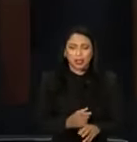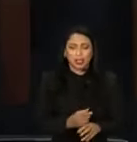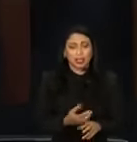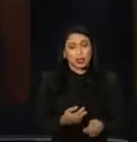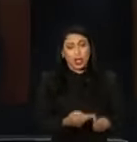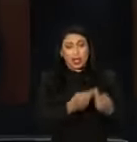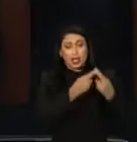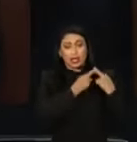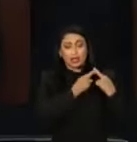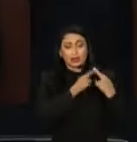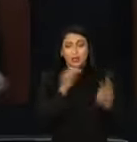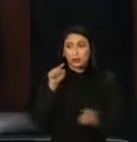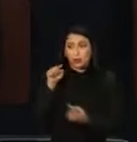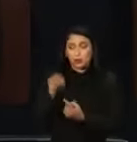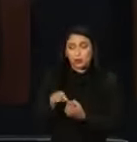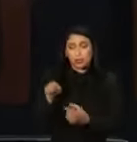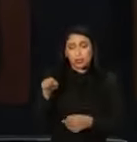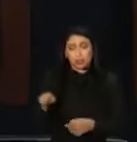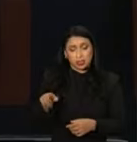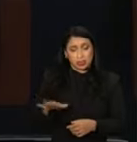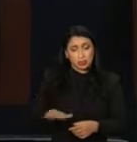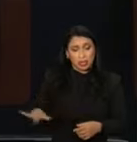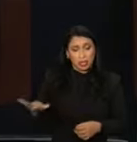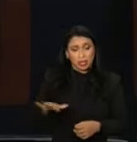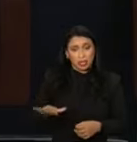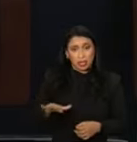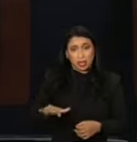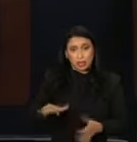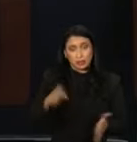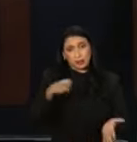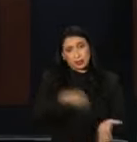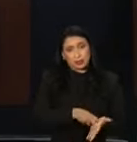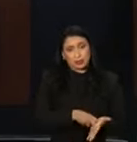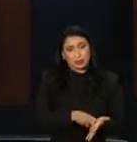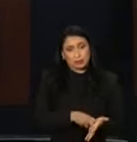responsabilidade objetiva na esfera penal.